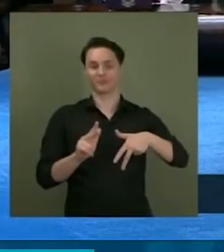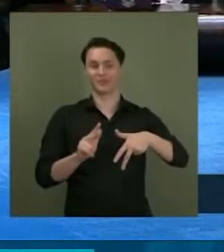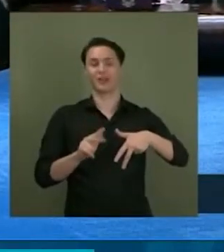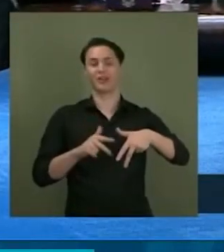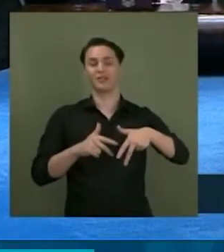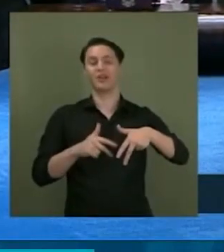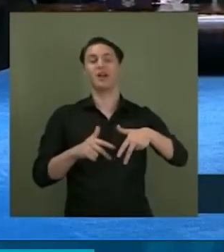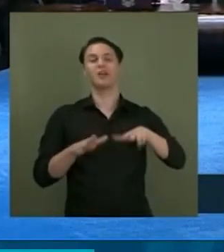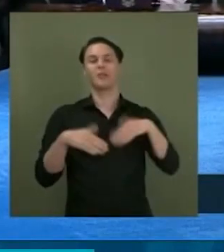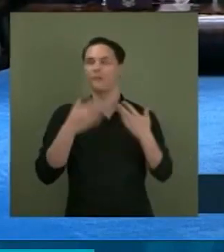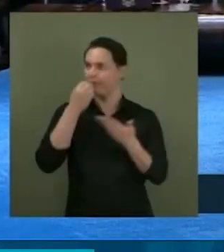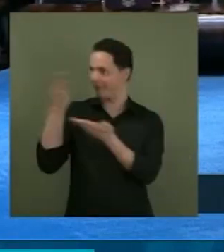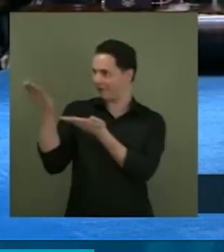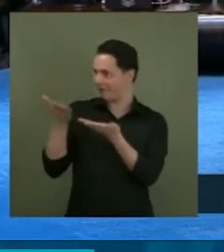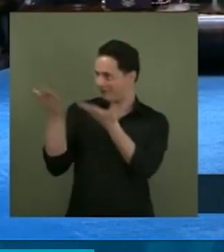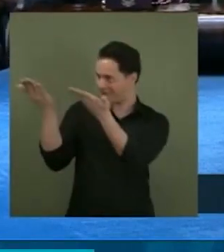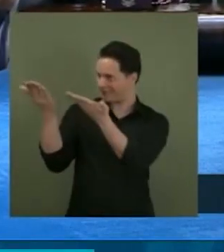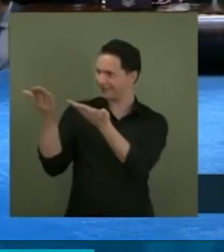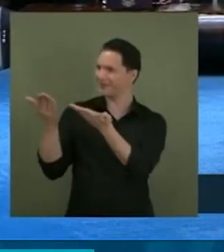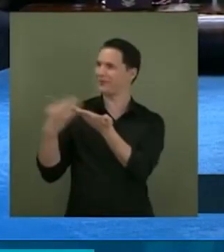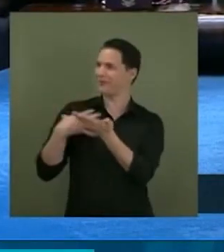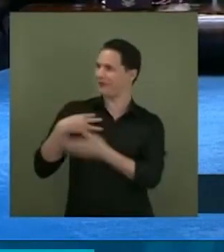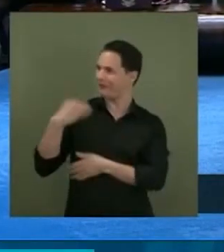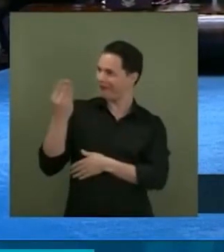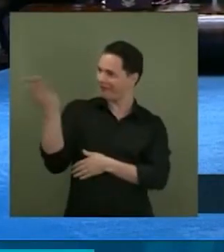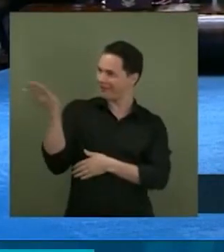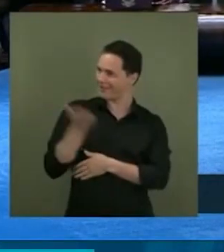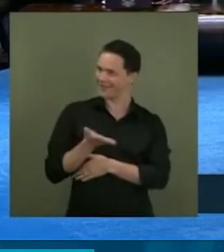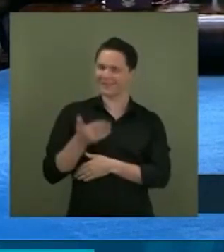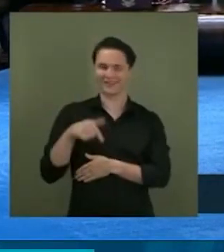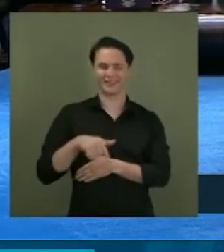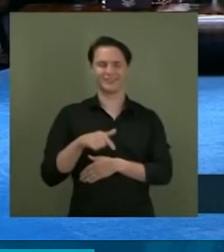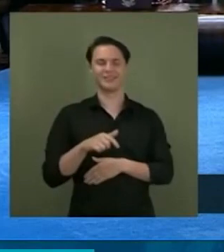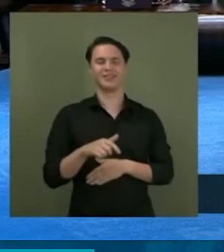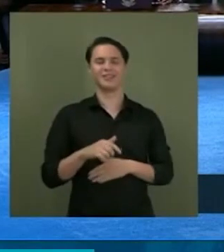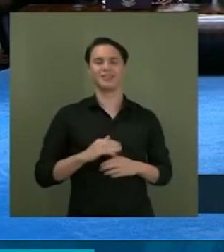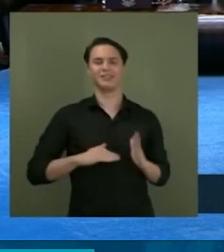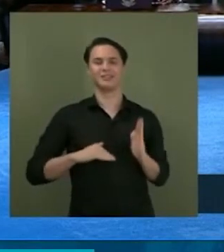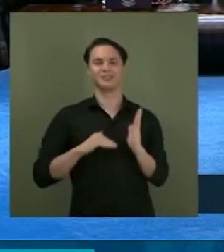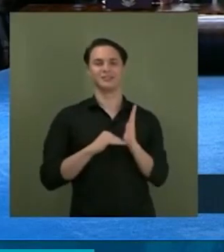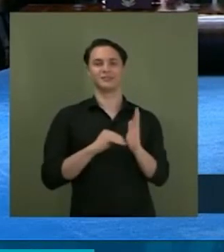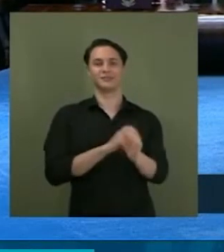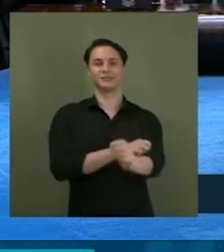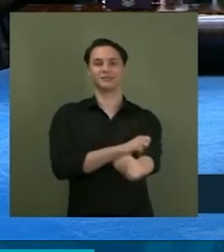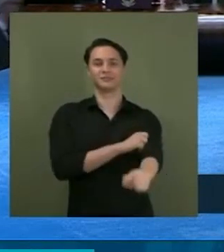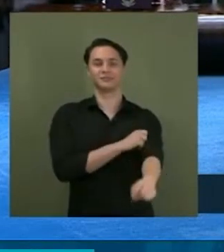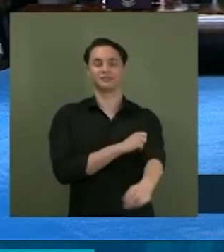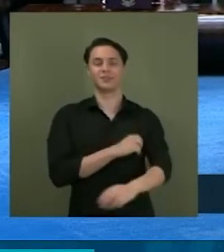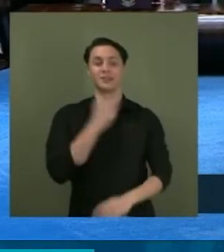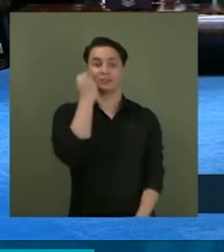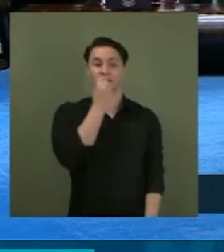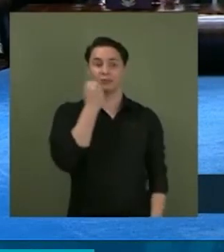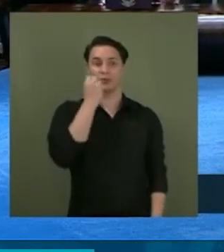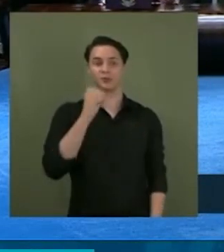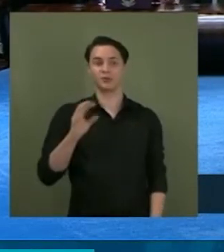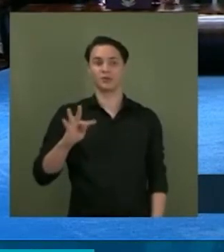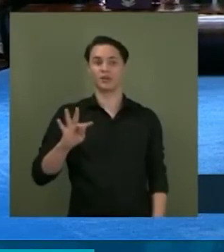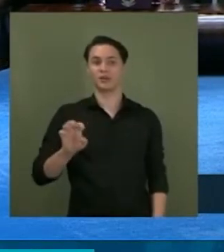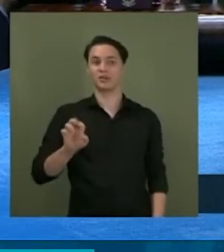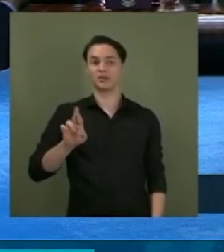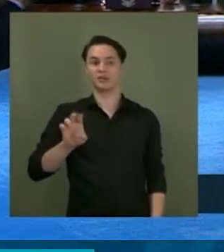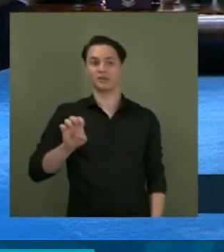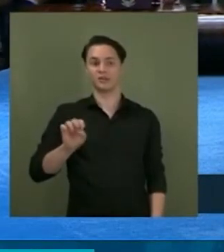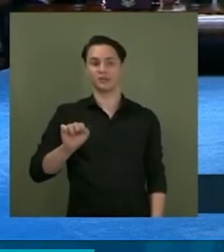Federal Então o que a gente vê ali é uma ferramenta dessa relação e de maneira geral a gente vê uma